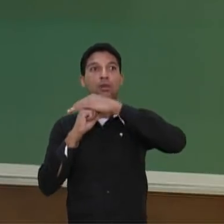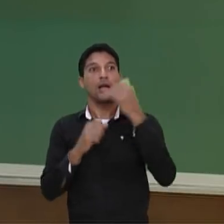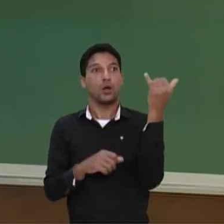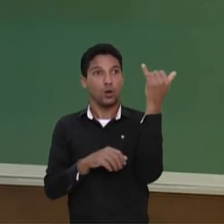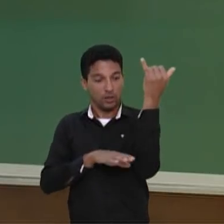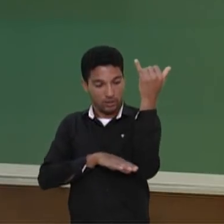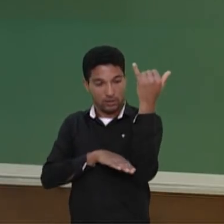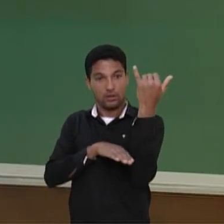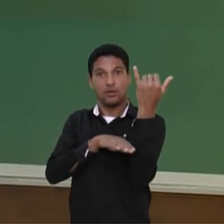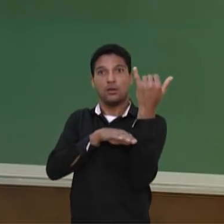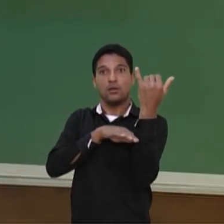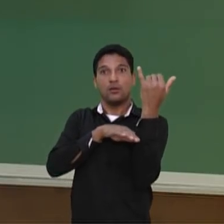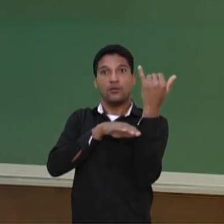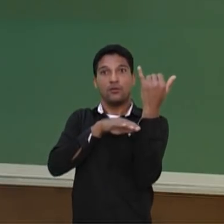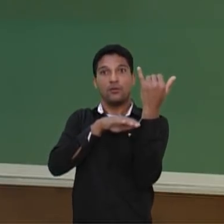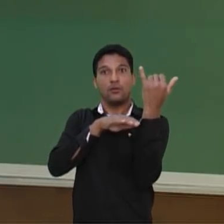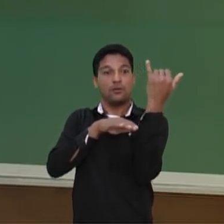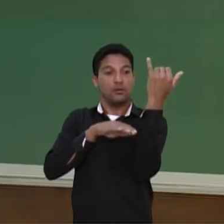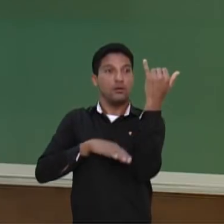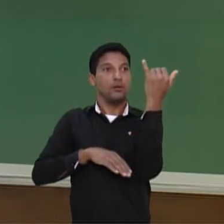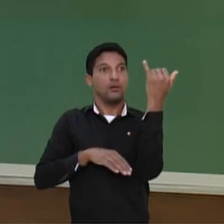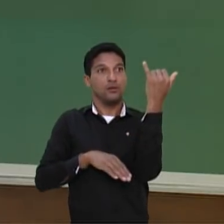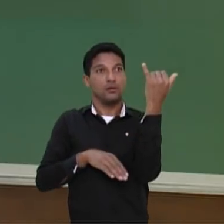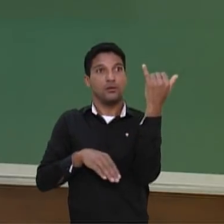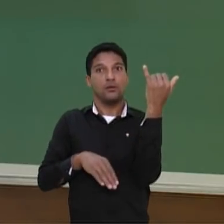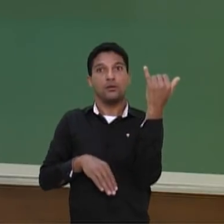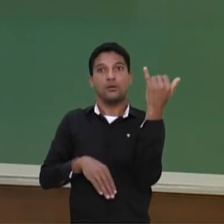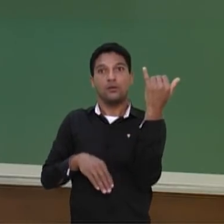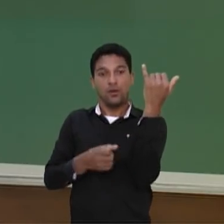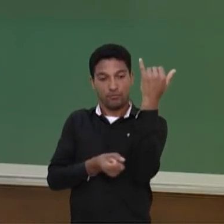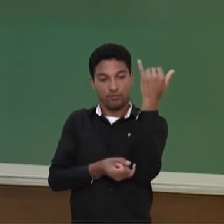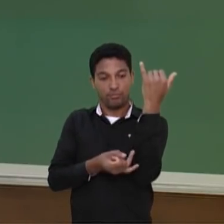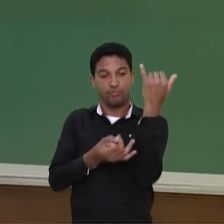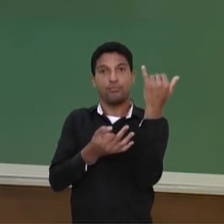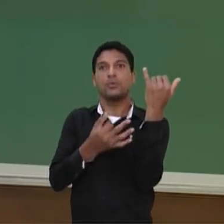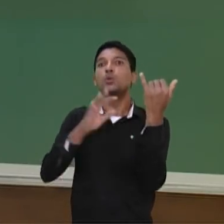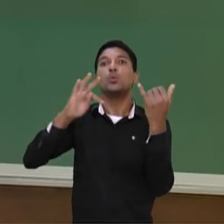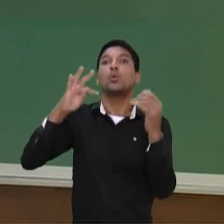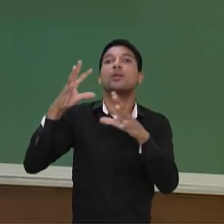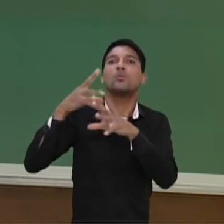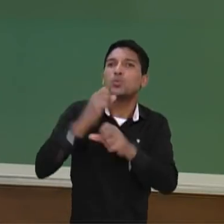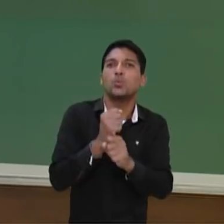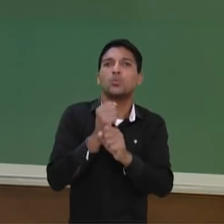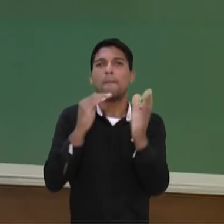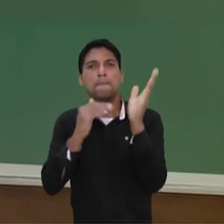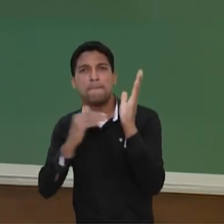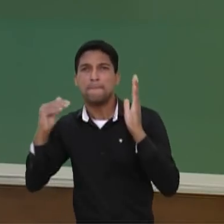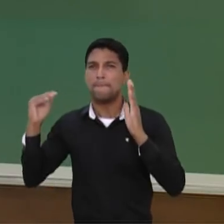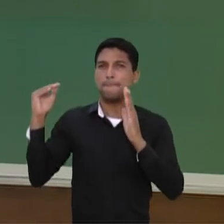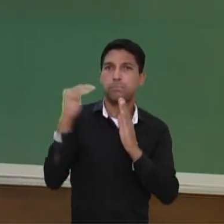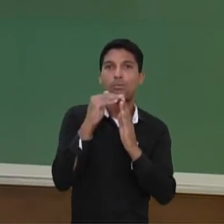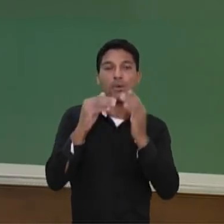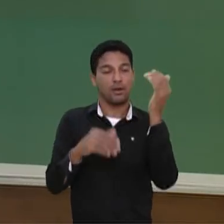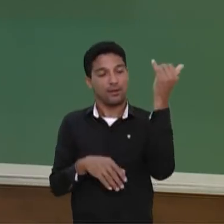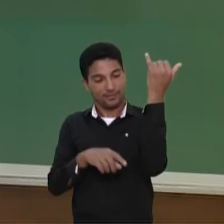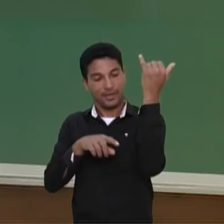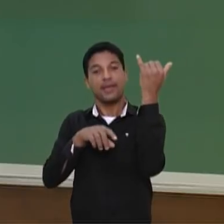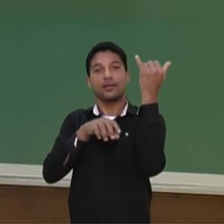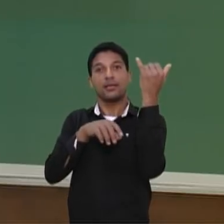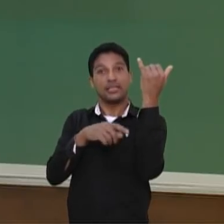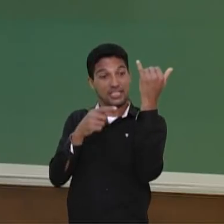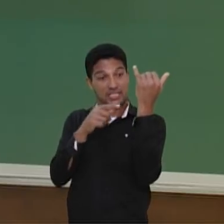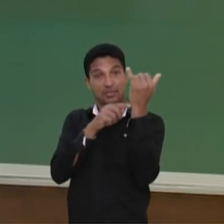se eu quero a quantidade máxima de vendas eu calculo o y do vértice ok então